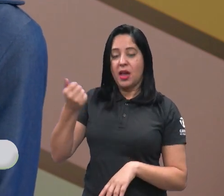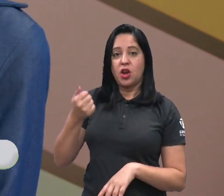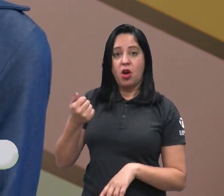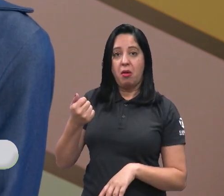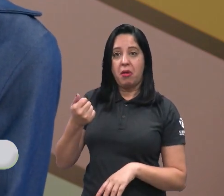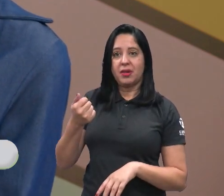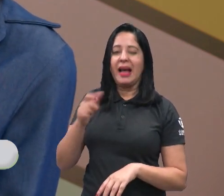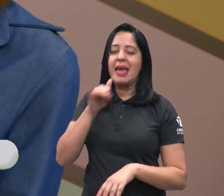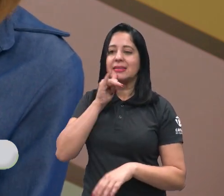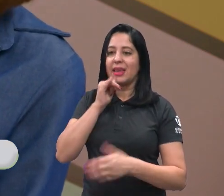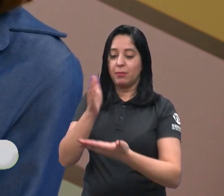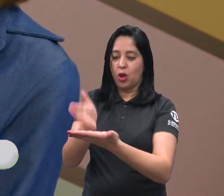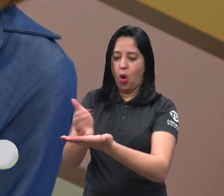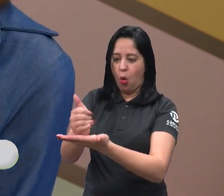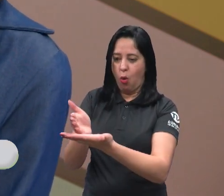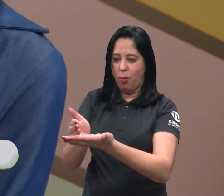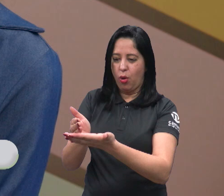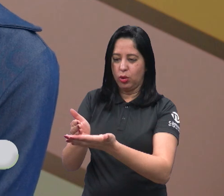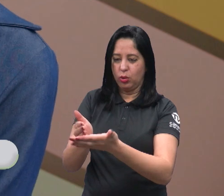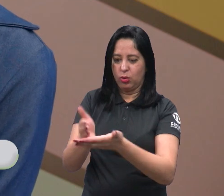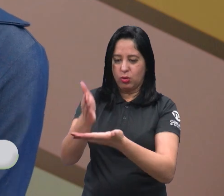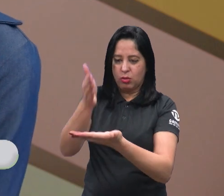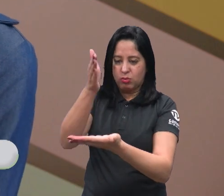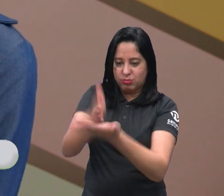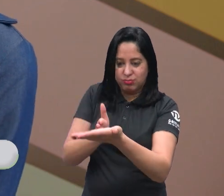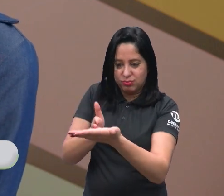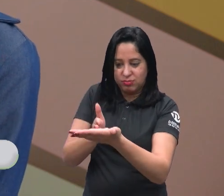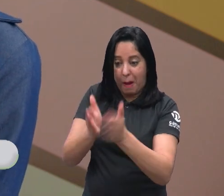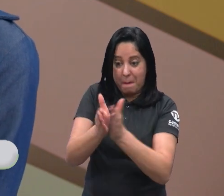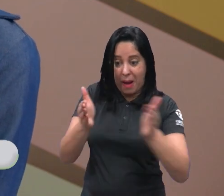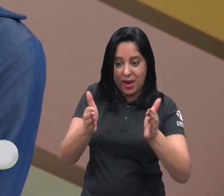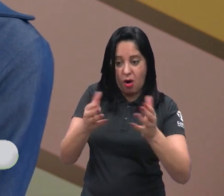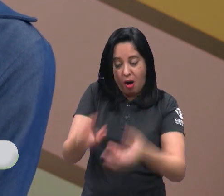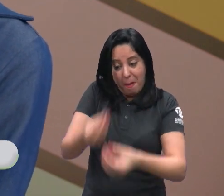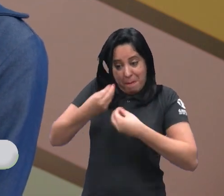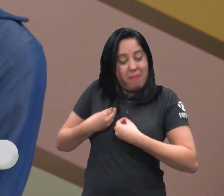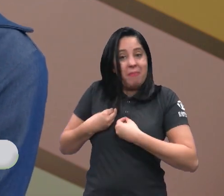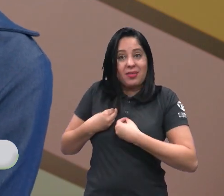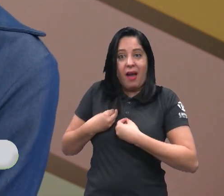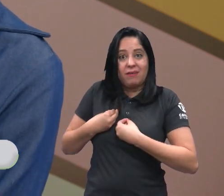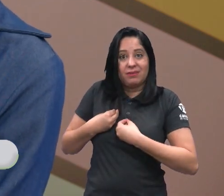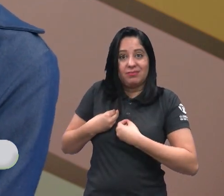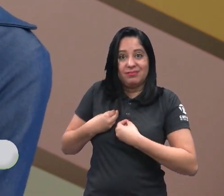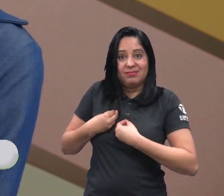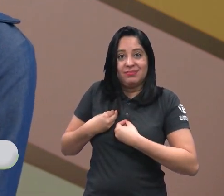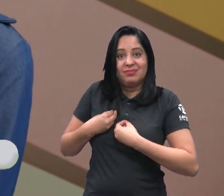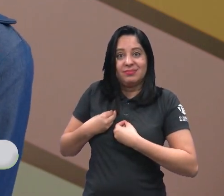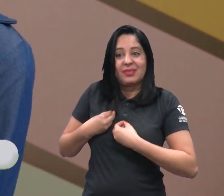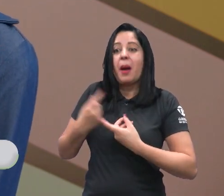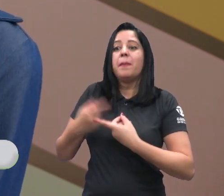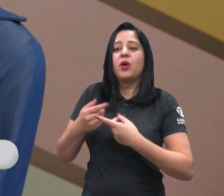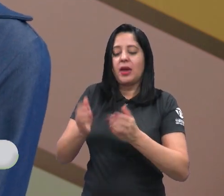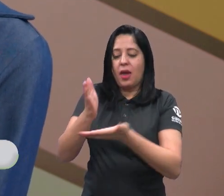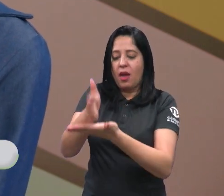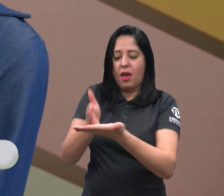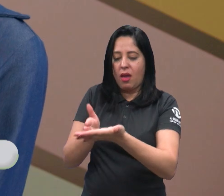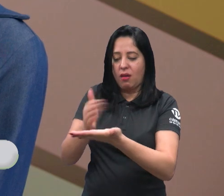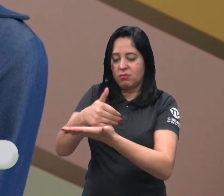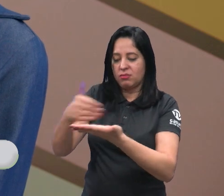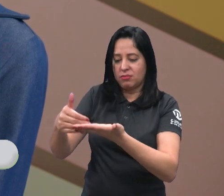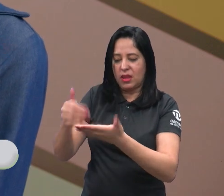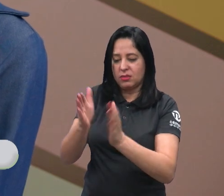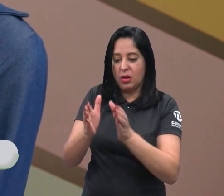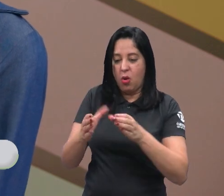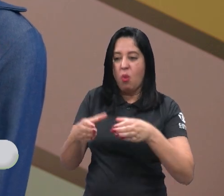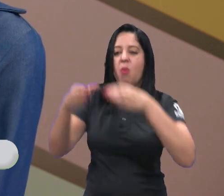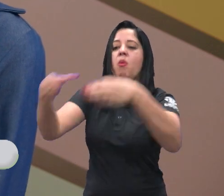para ela. Sabe? Por qual motivo? Que o filho pode ter o maior pedaço e eu não posso ter às vezes. Por que isso não pode ser equilibrado dentro de